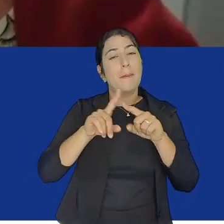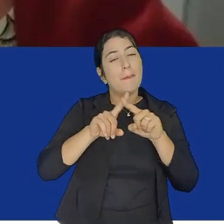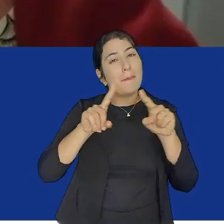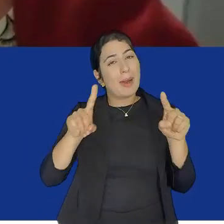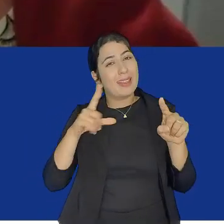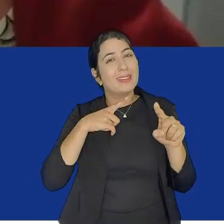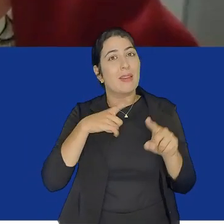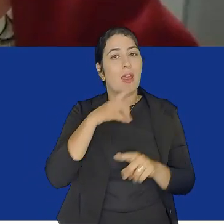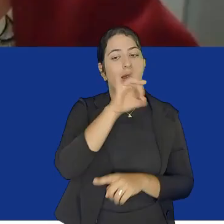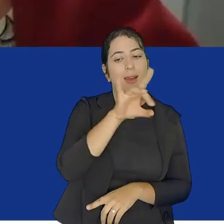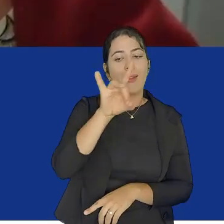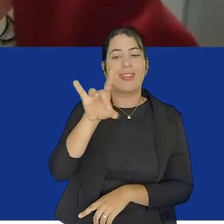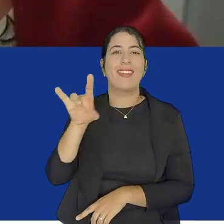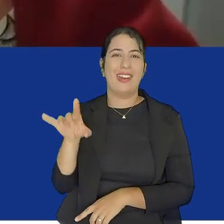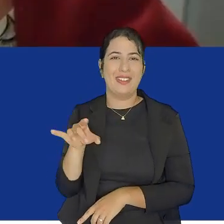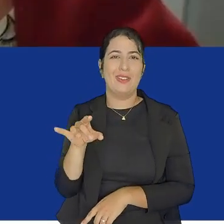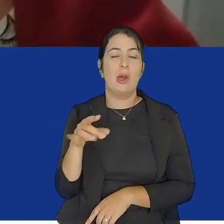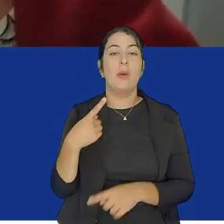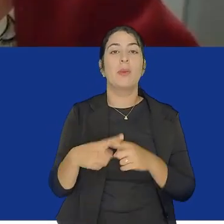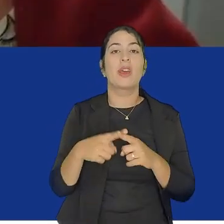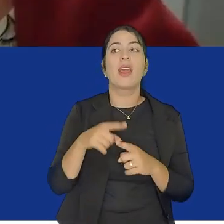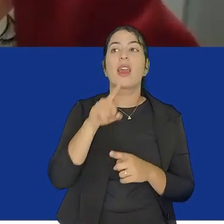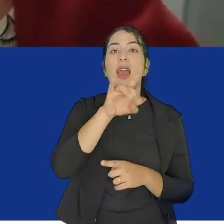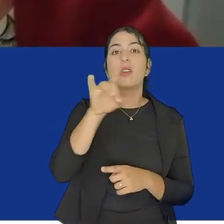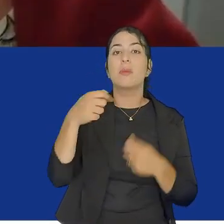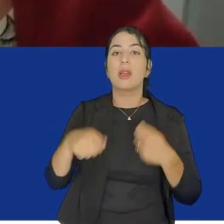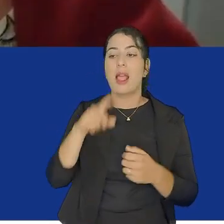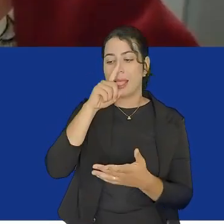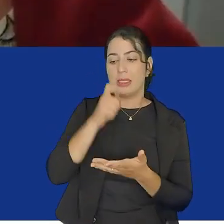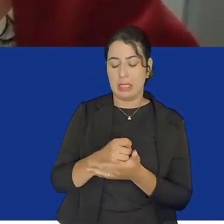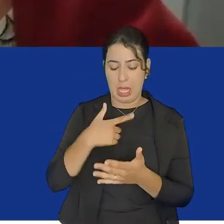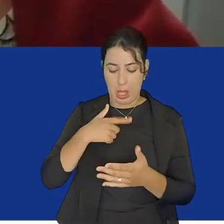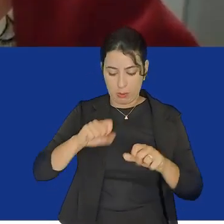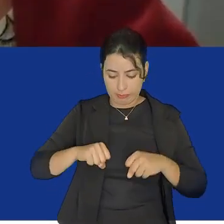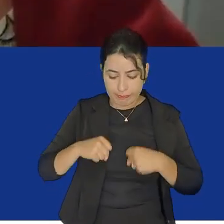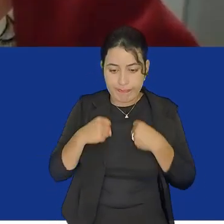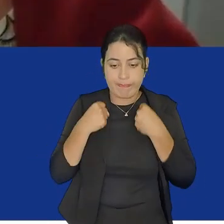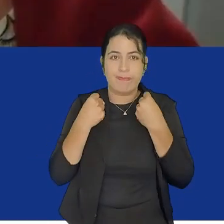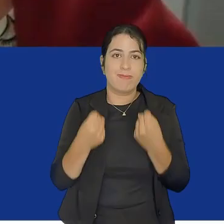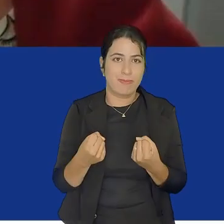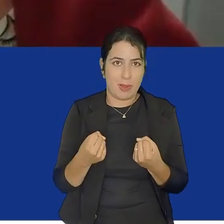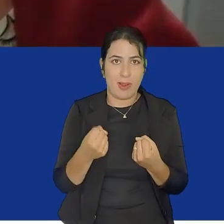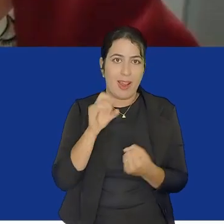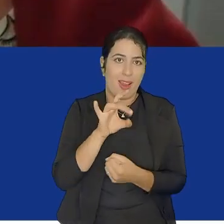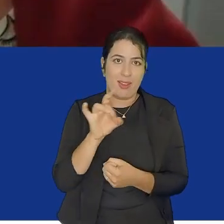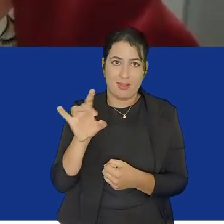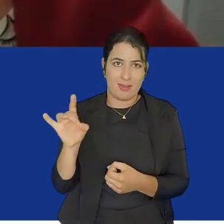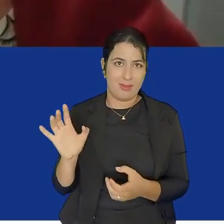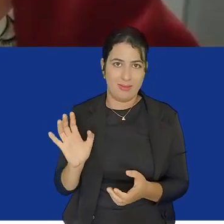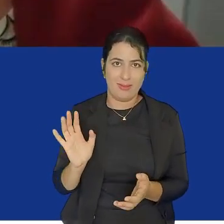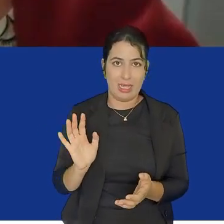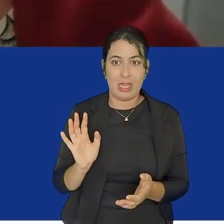pipoca ou pirual, o quanto eu estou disposto nessa mudança, isso a gente não força isso, né, a mudança cada um é que